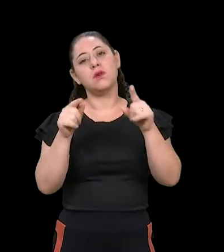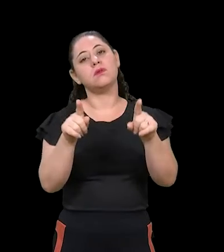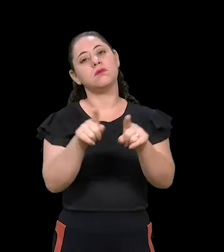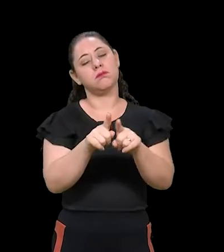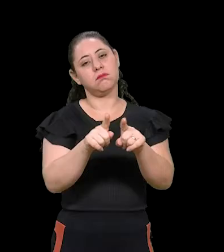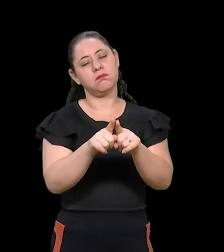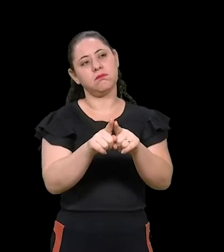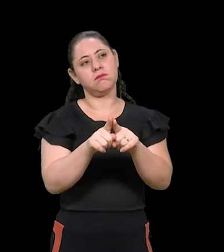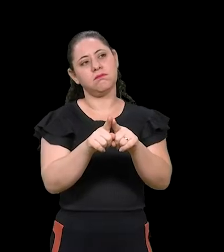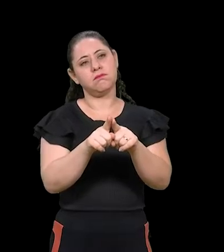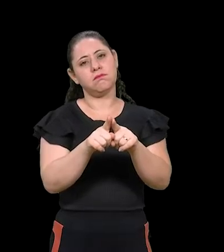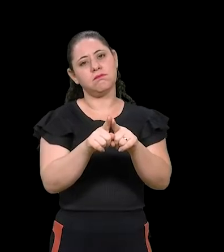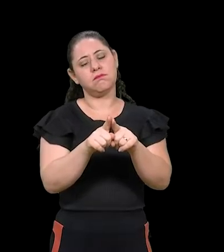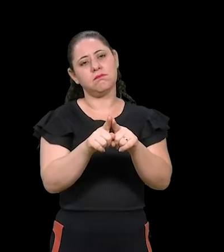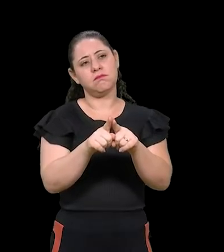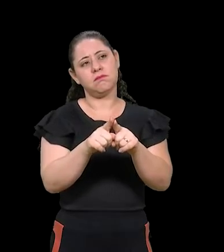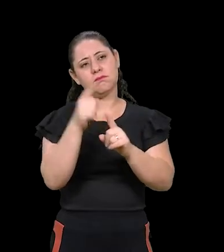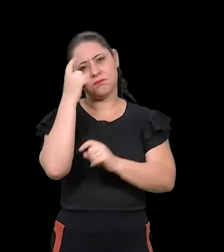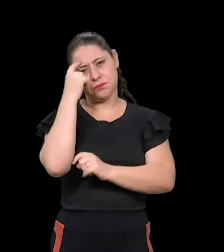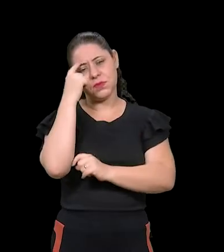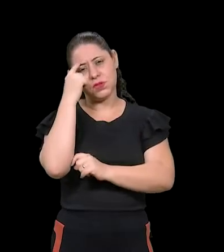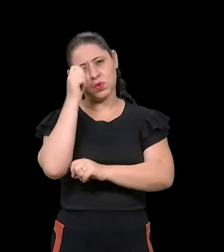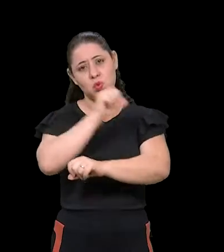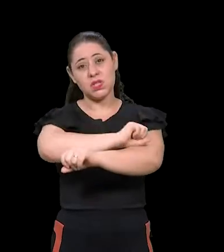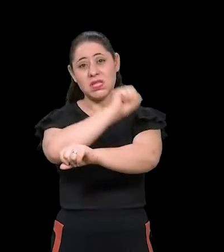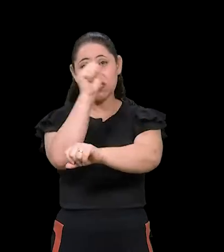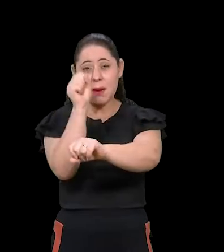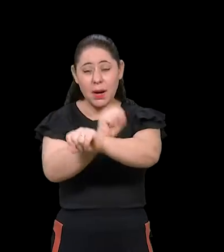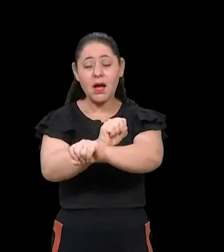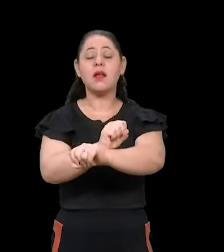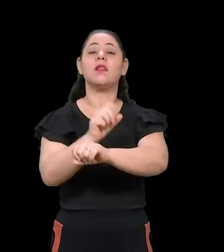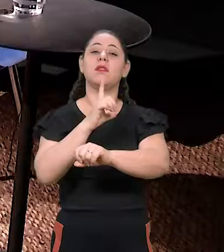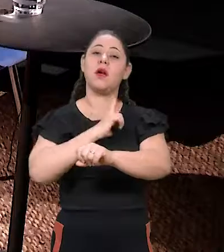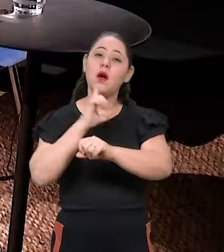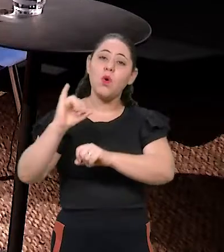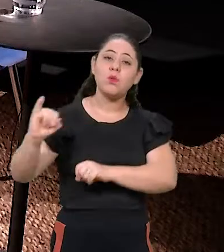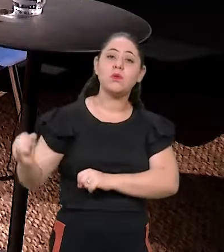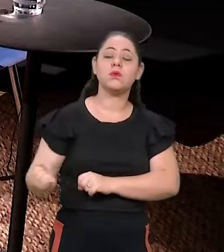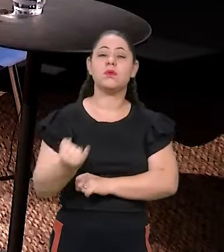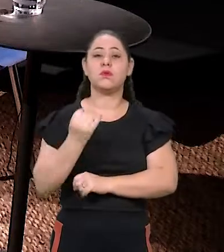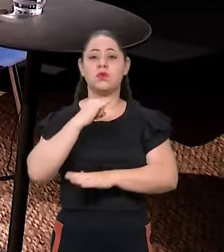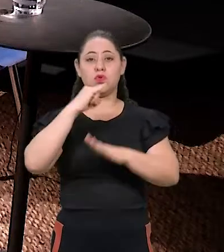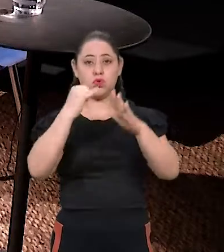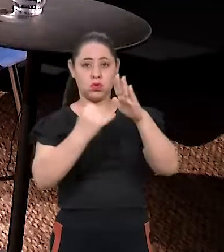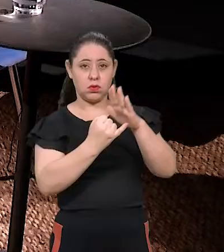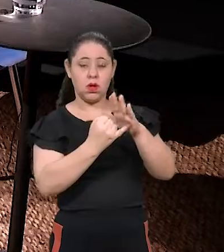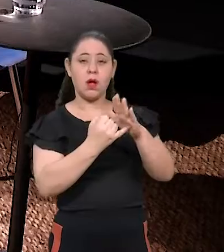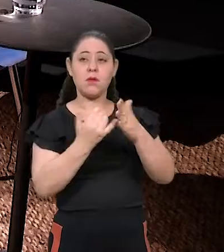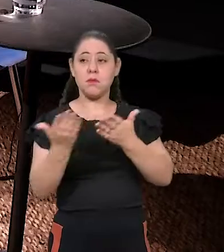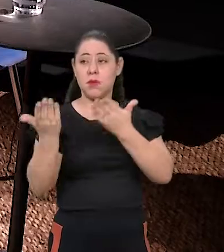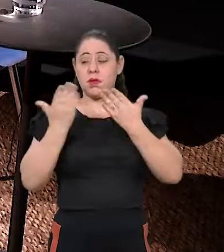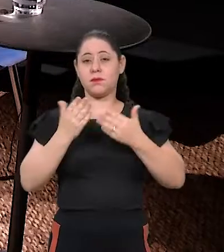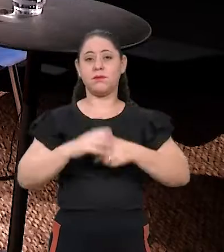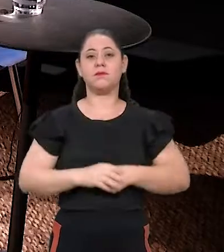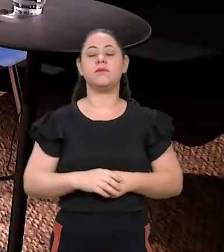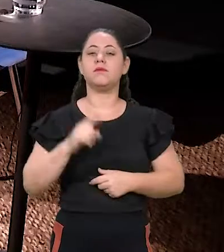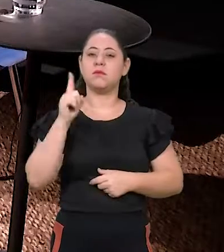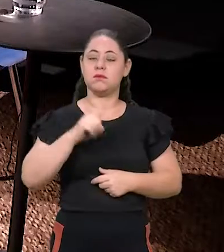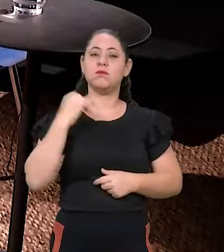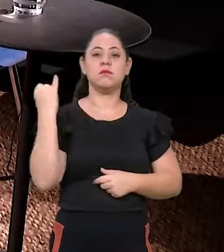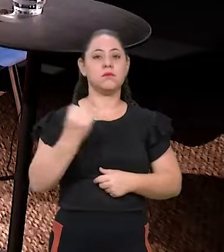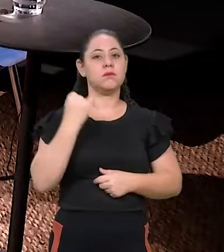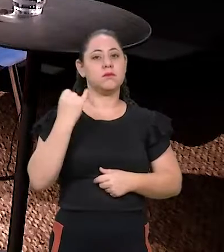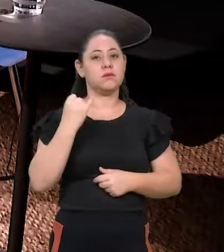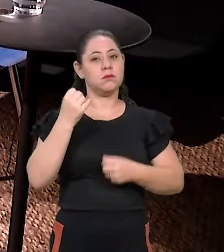melhores. E eu acho que o Sebrae dá essa oportunidade, né? As instituições que eu trabalhei deram essa oportunidade. E